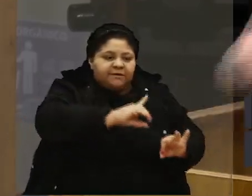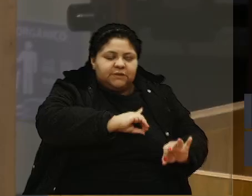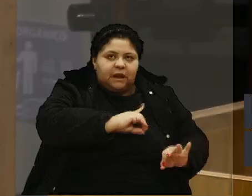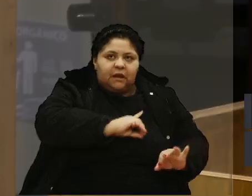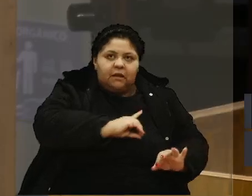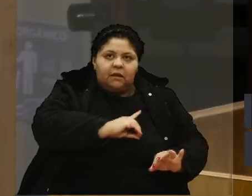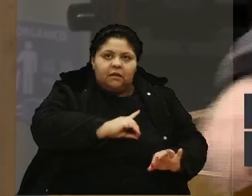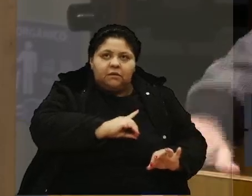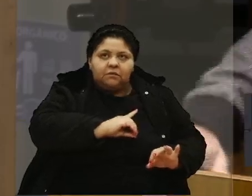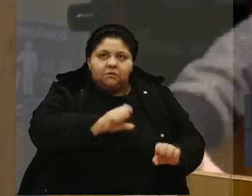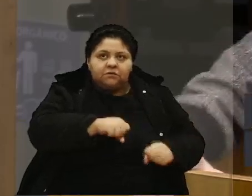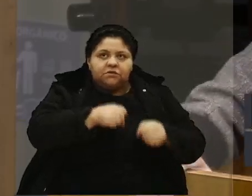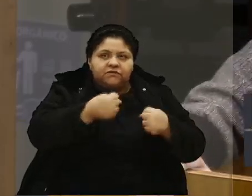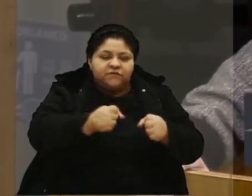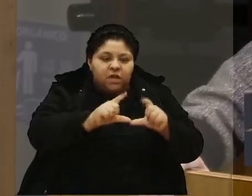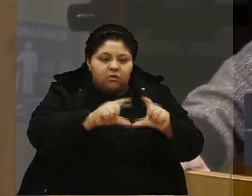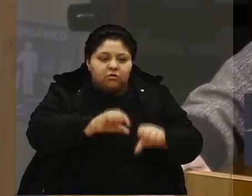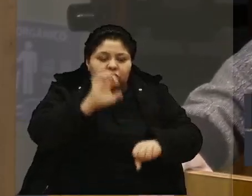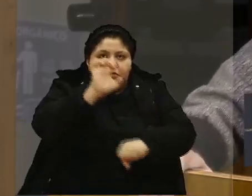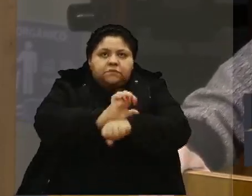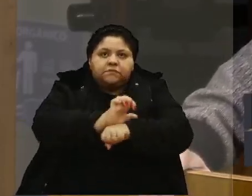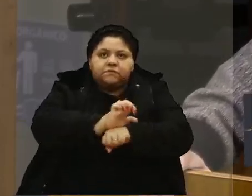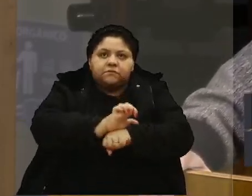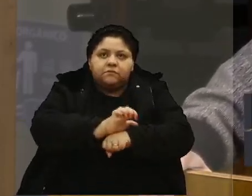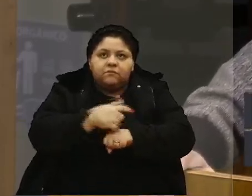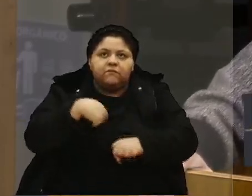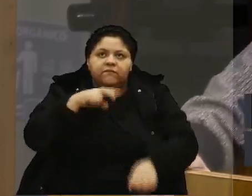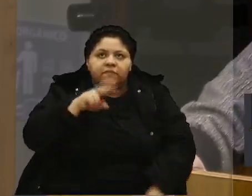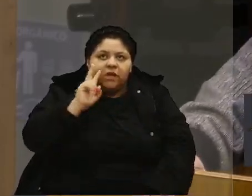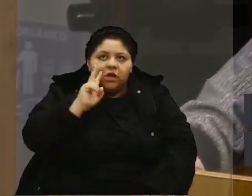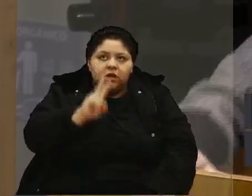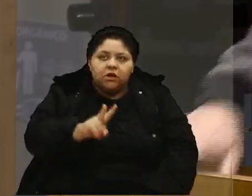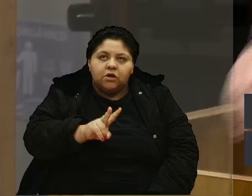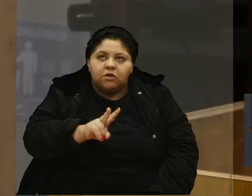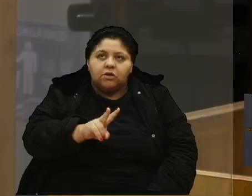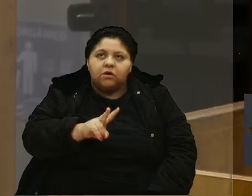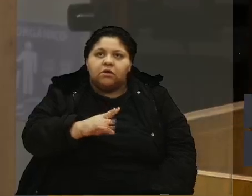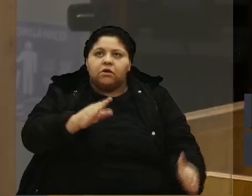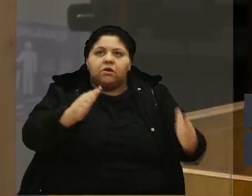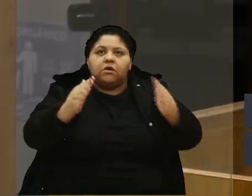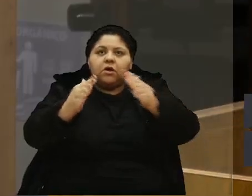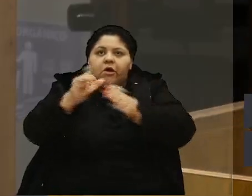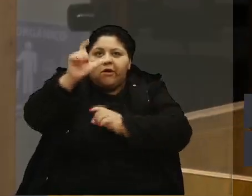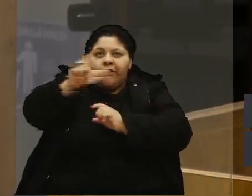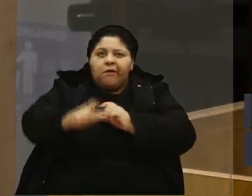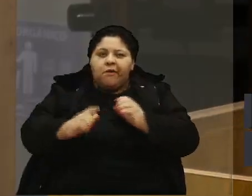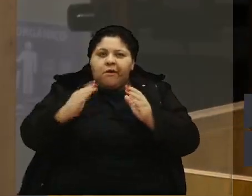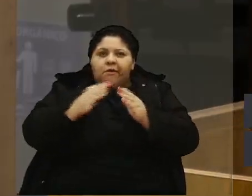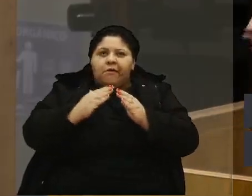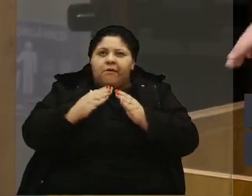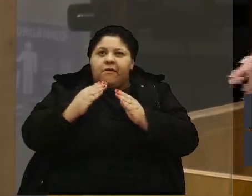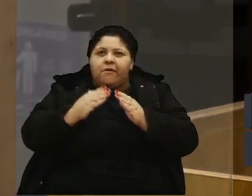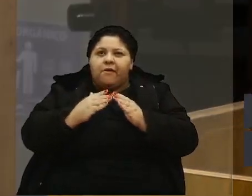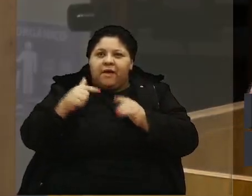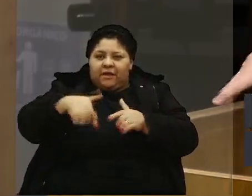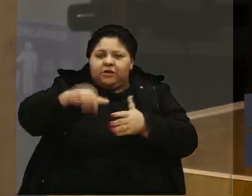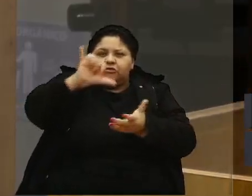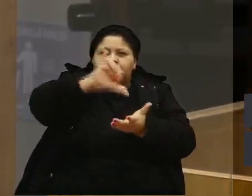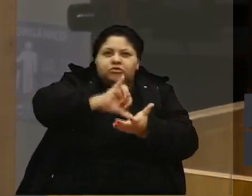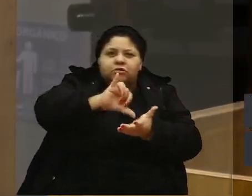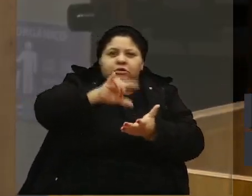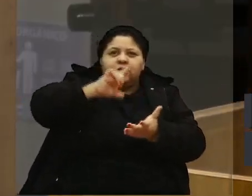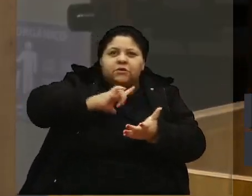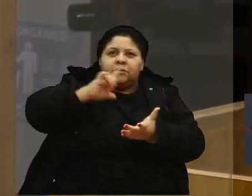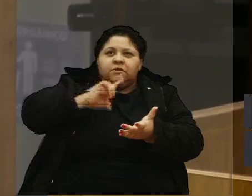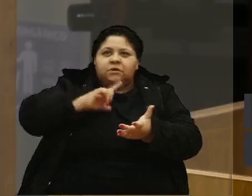ocorrência defender a redução do Estado. Eu nunca vi alguém, como morador aqui da Dr. Montauri, que tem